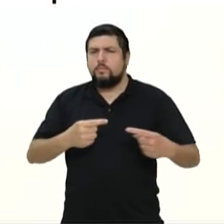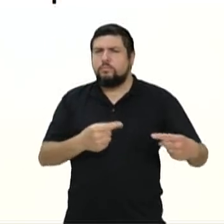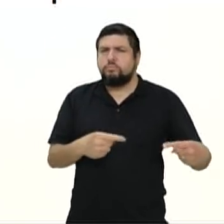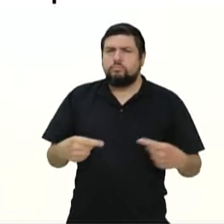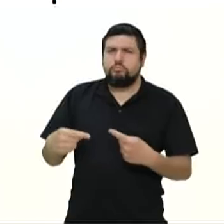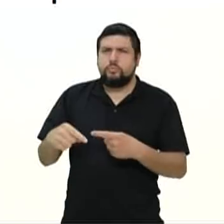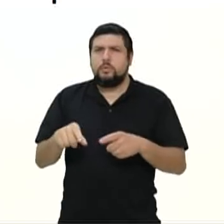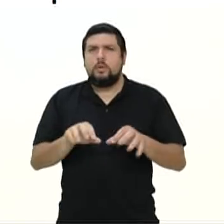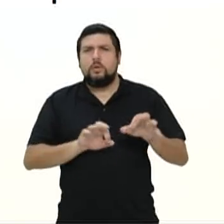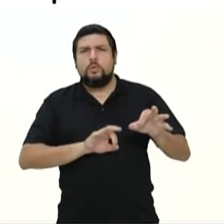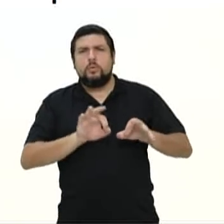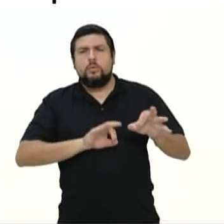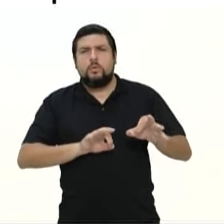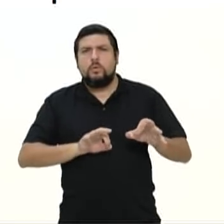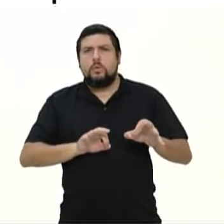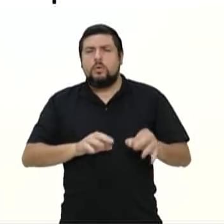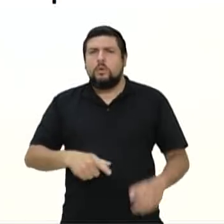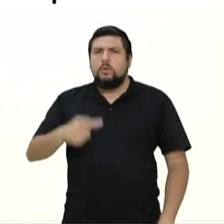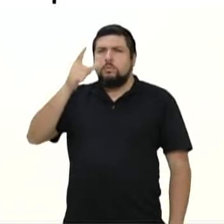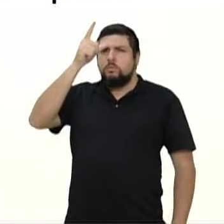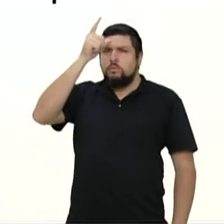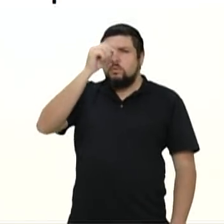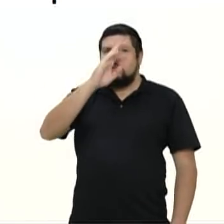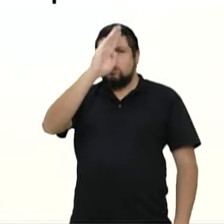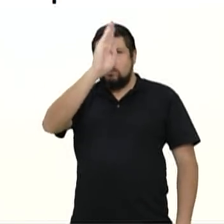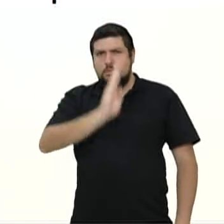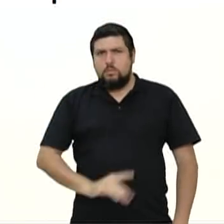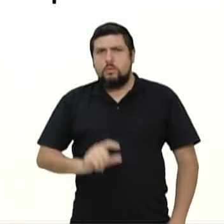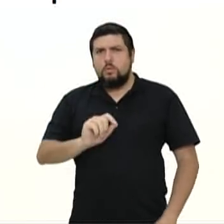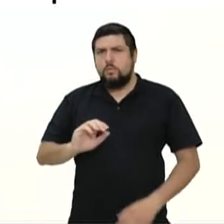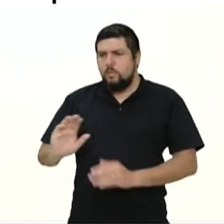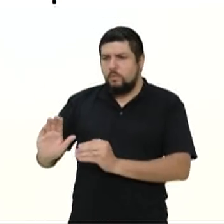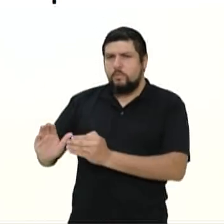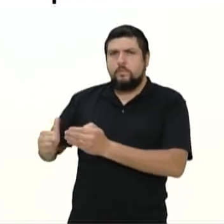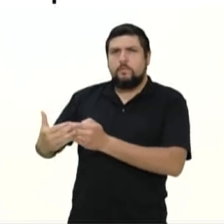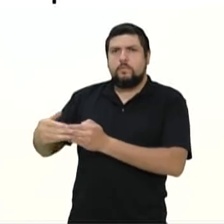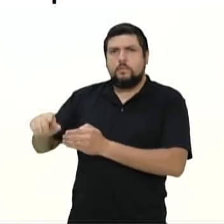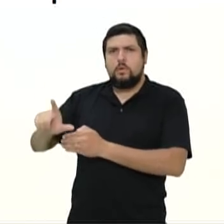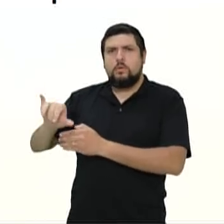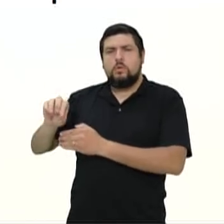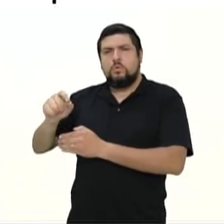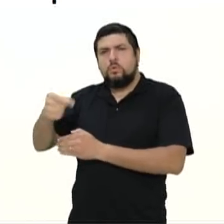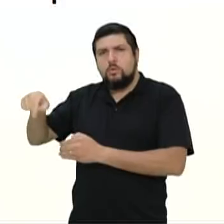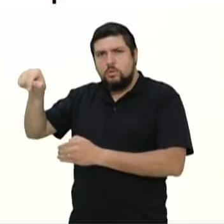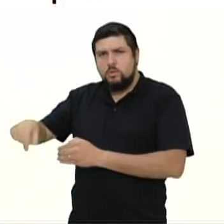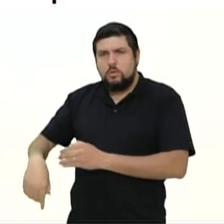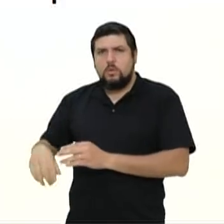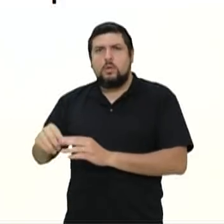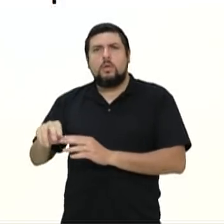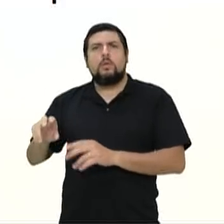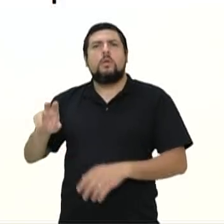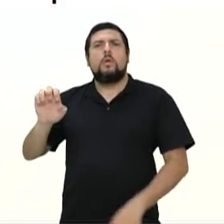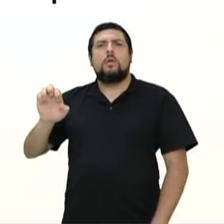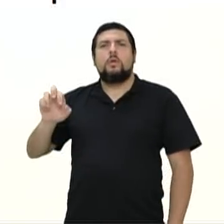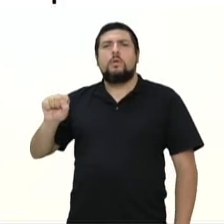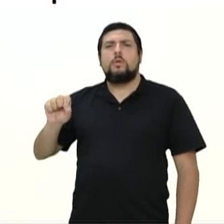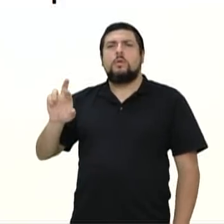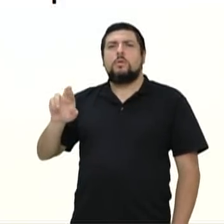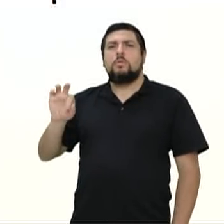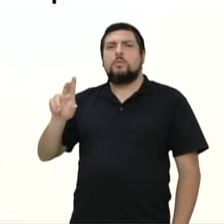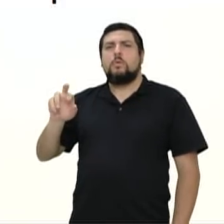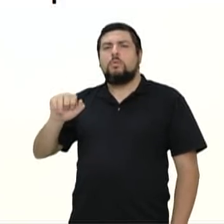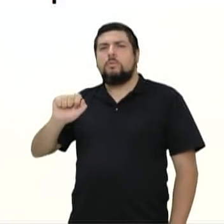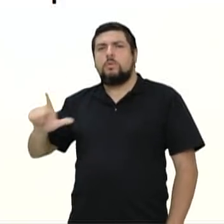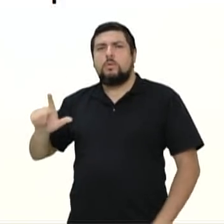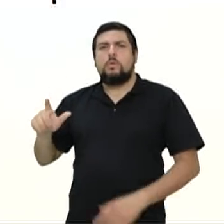o Brasil vai finalmente encerrar as atividades do lixão da estrutural em Brasília, o